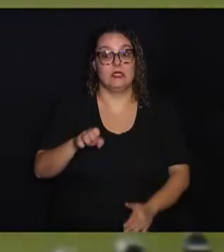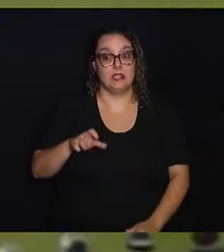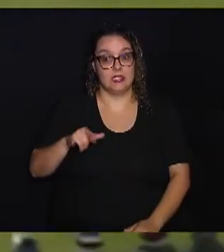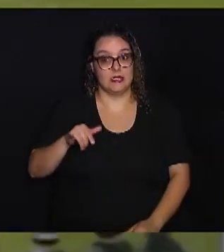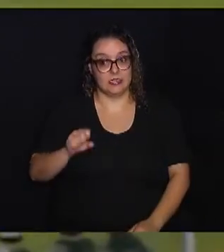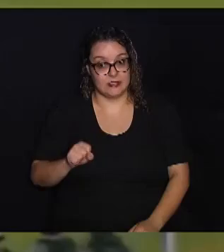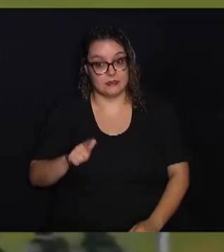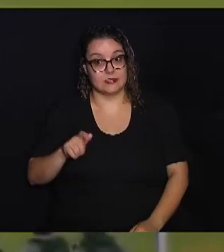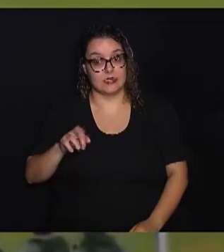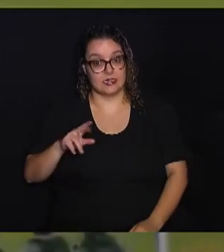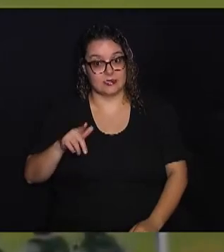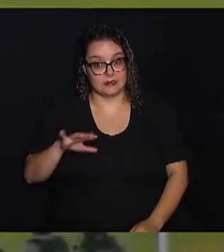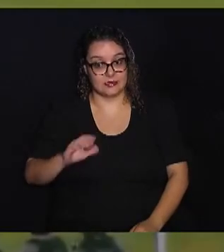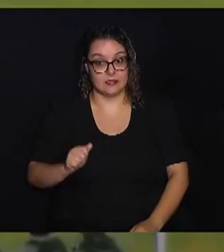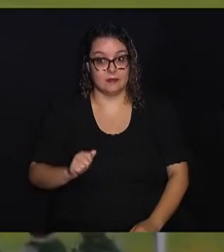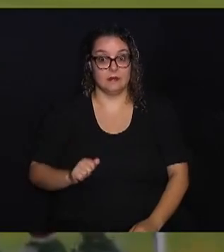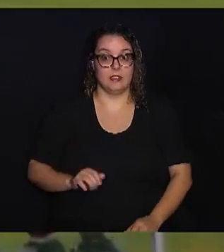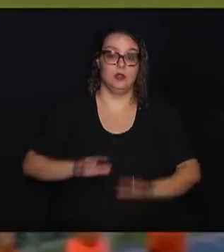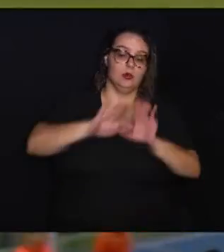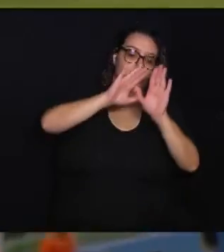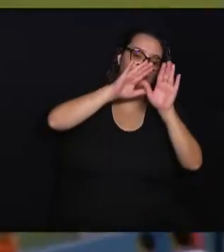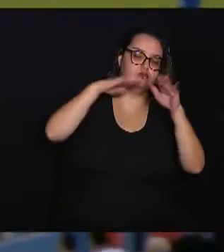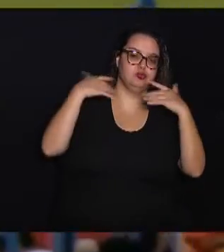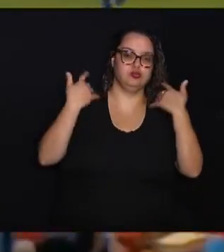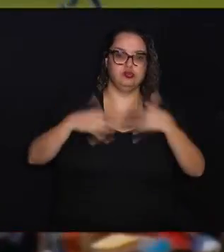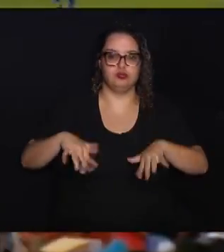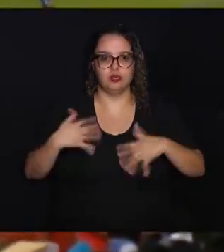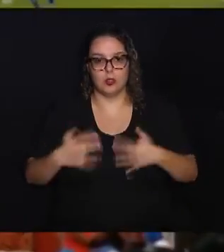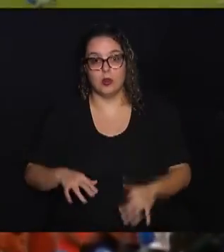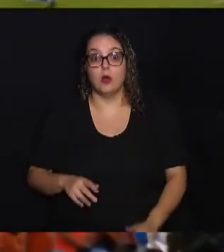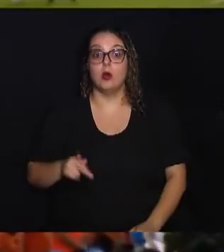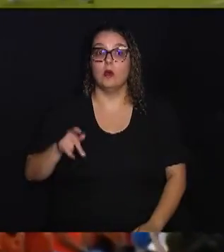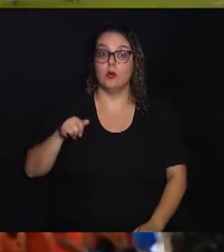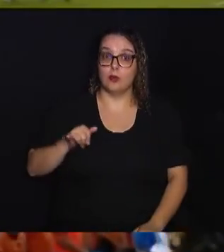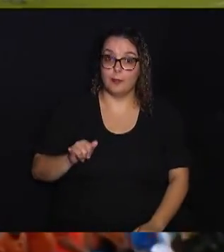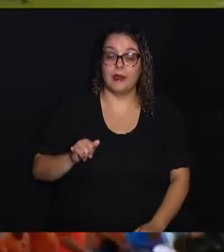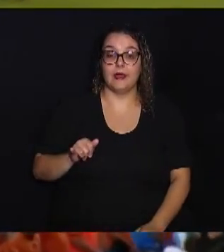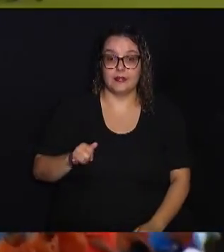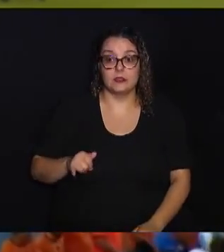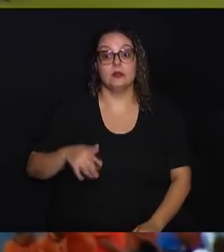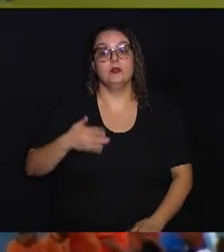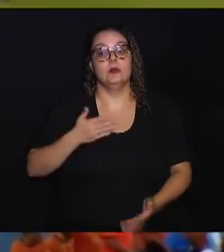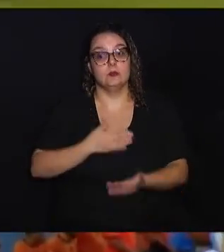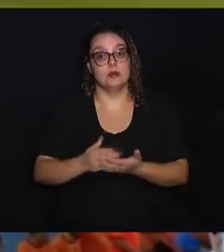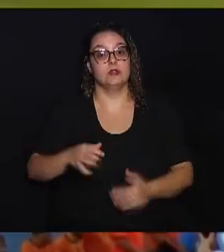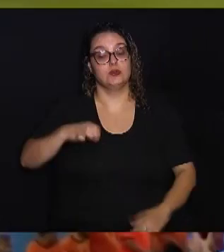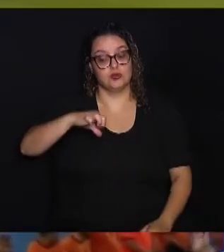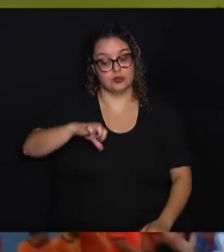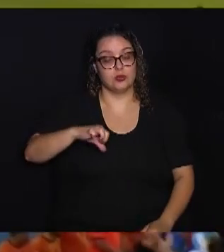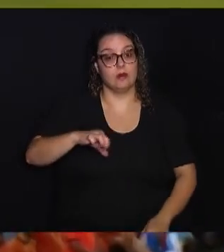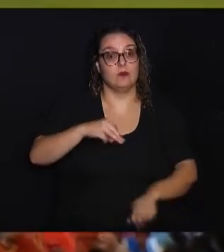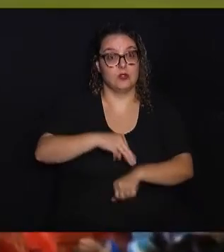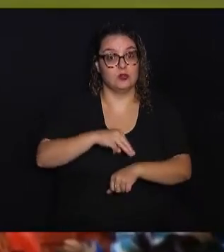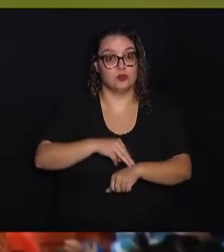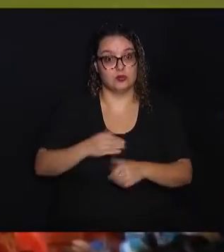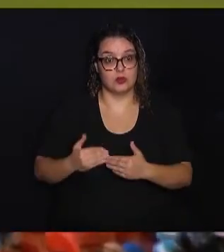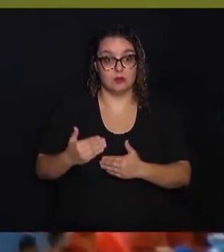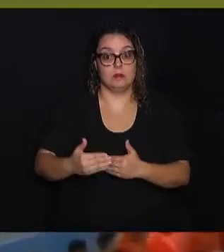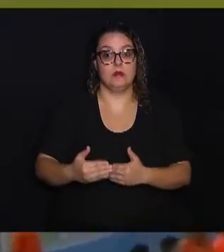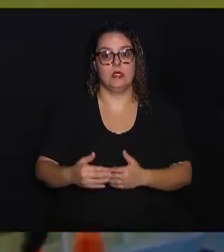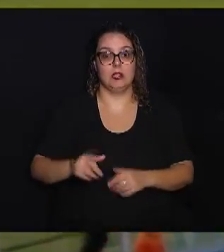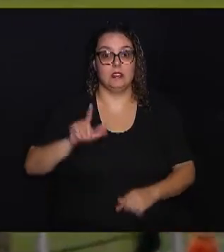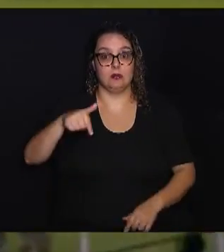Garcia, mas Vladimir fechou o gol bugrino. O Paysandu passou à frente do placar aos 9 minutos. Após cruzamento na